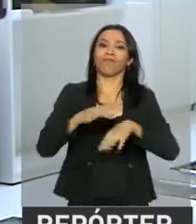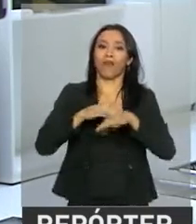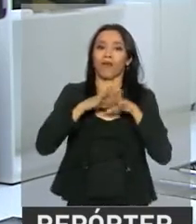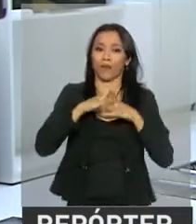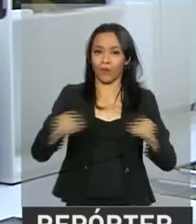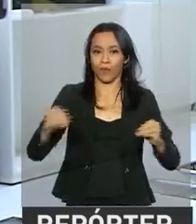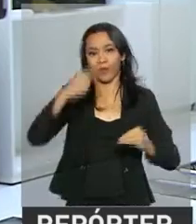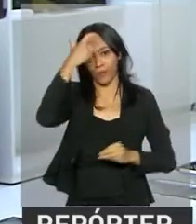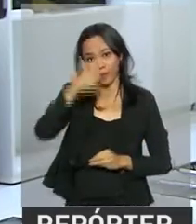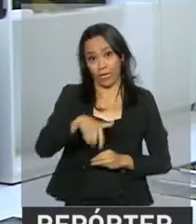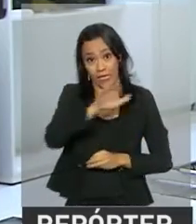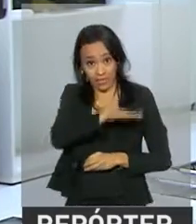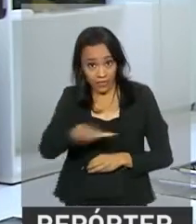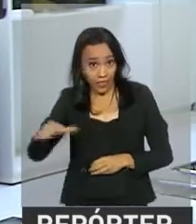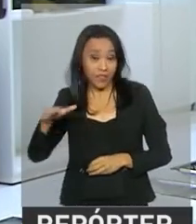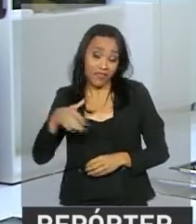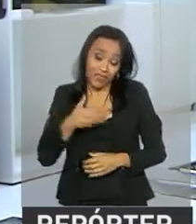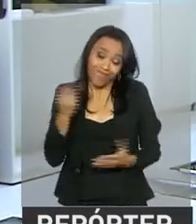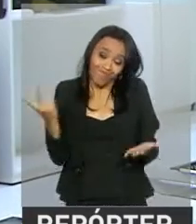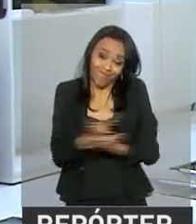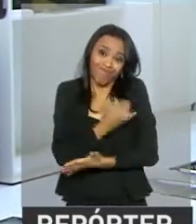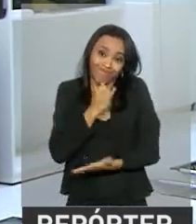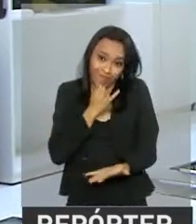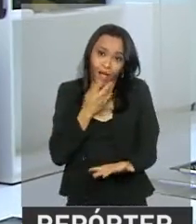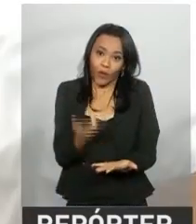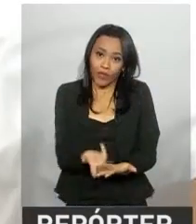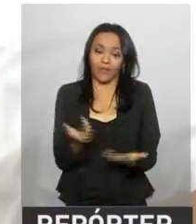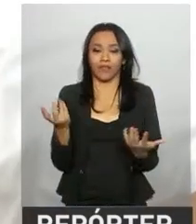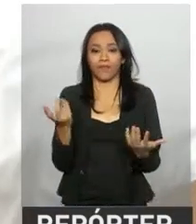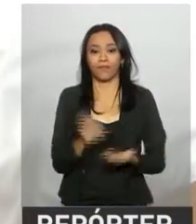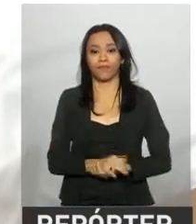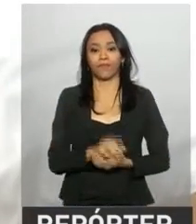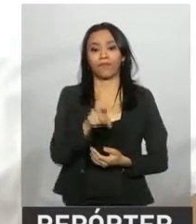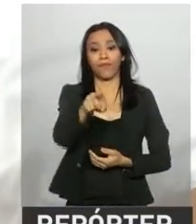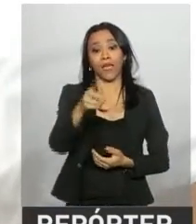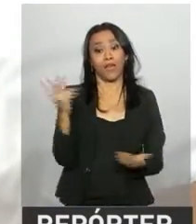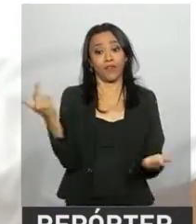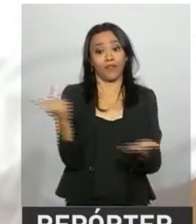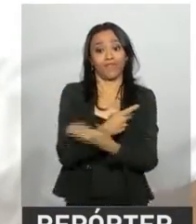curabilidade das nossas crianças que, infelizmente, venham a ser acometidas por um tumor. Marcos foi